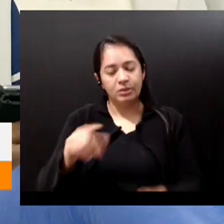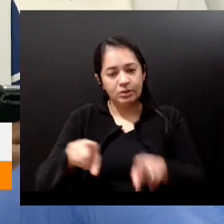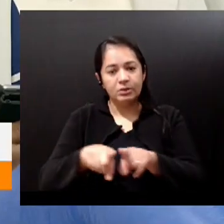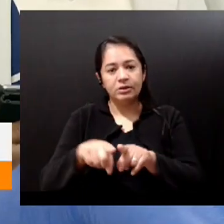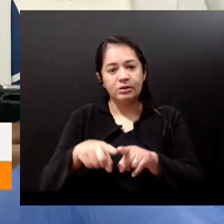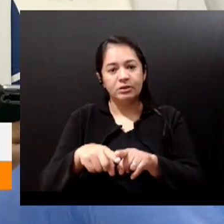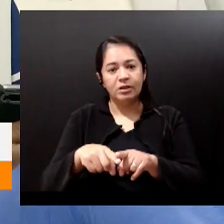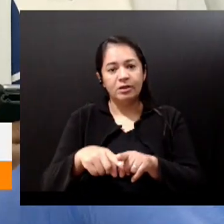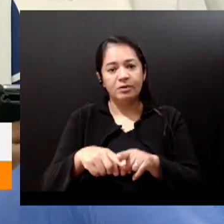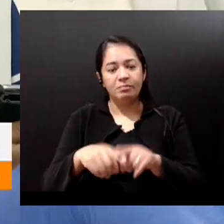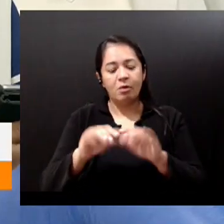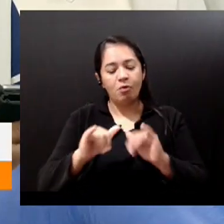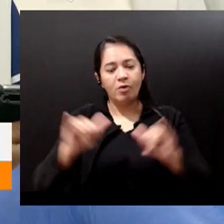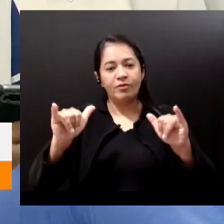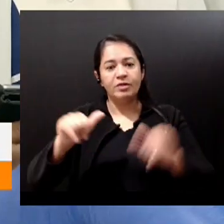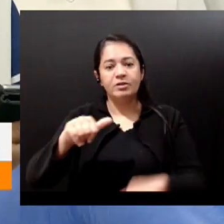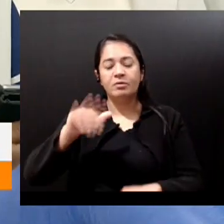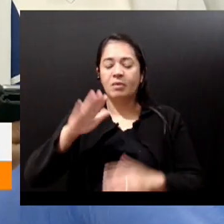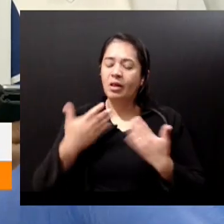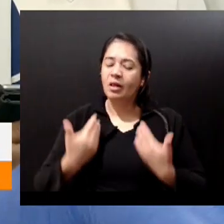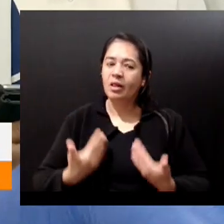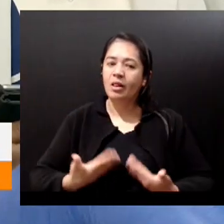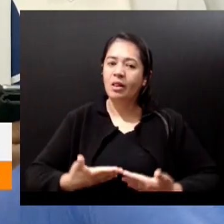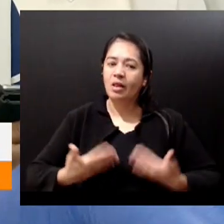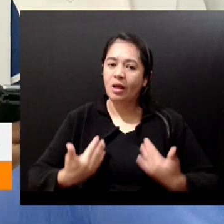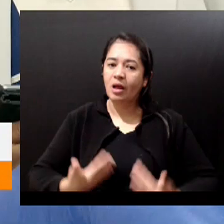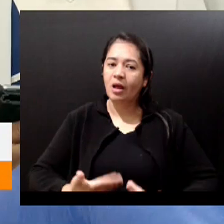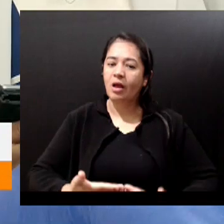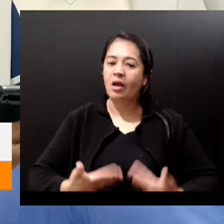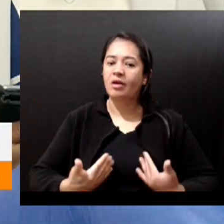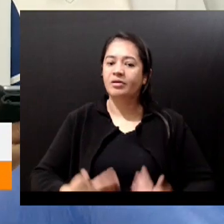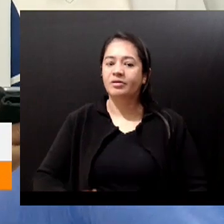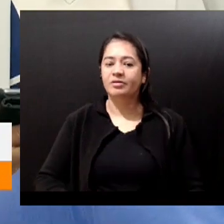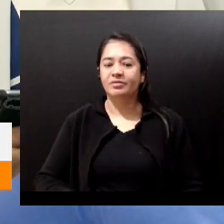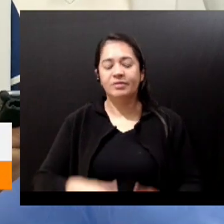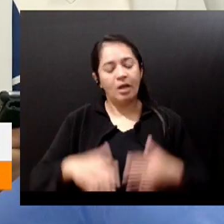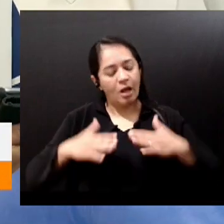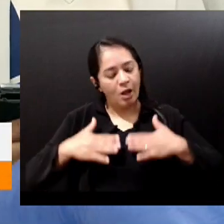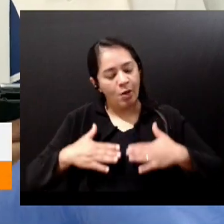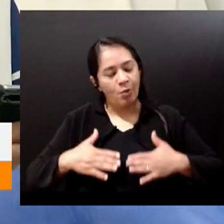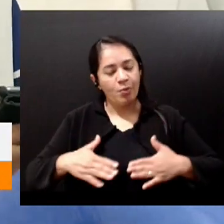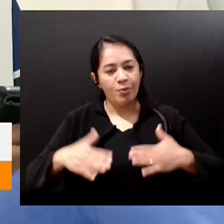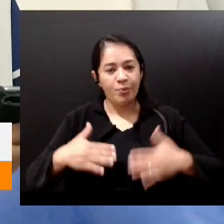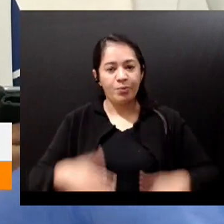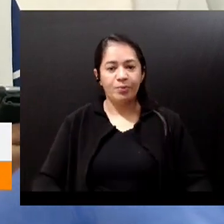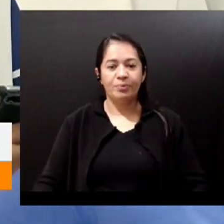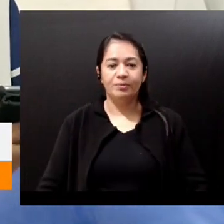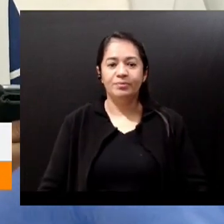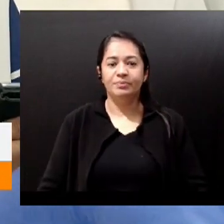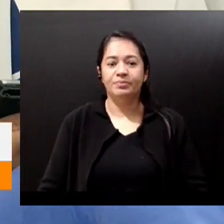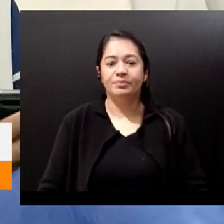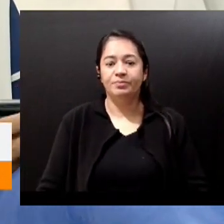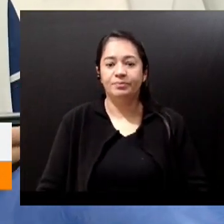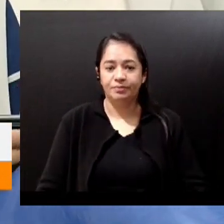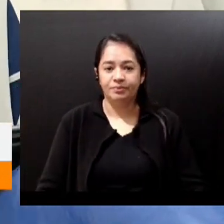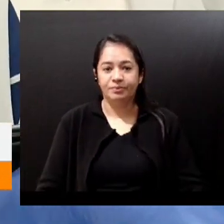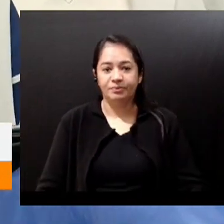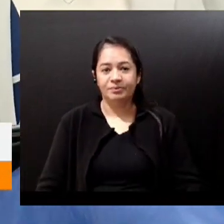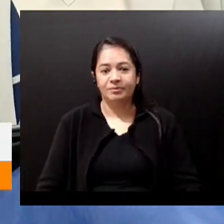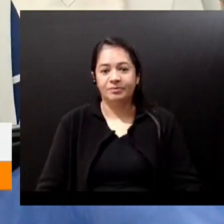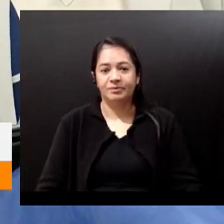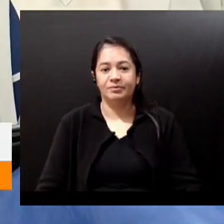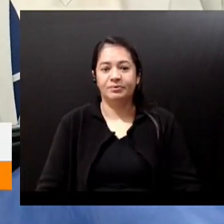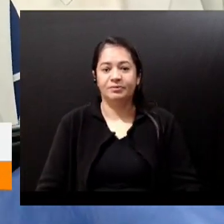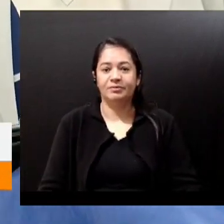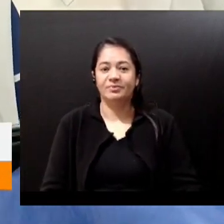Mais mais suave, né? minimalista, exatamente, mais suave, mais, né, vamos dizer assim, clean, digamos assim, Sim, né, a que é psicologia